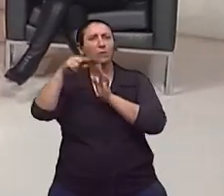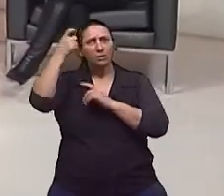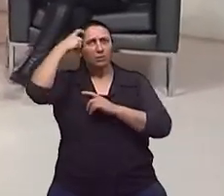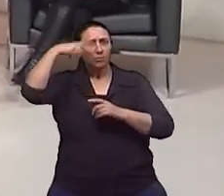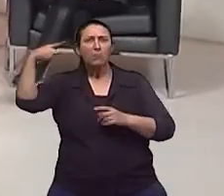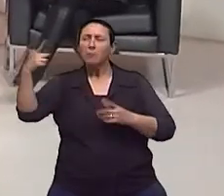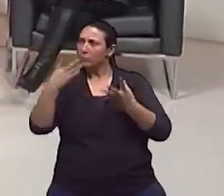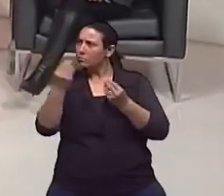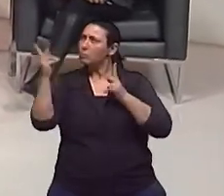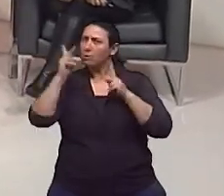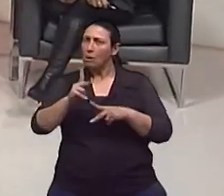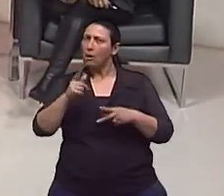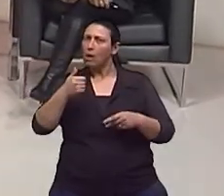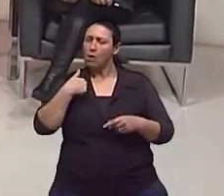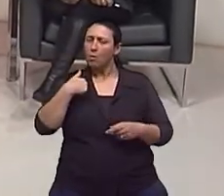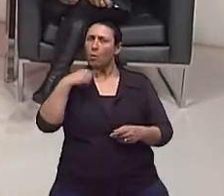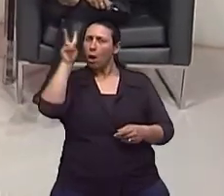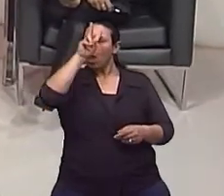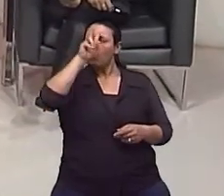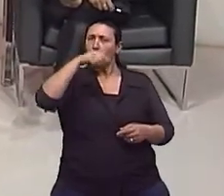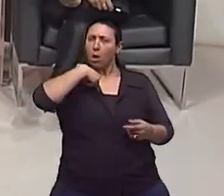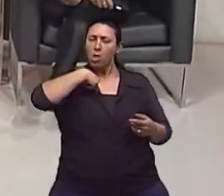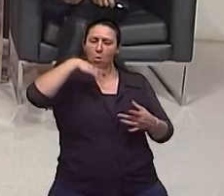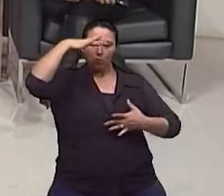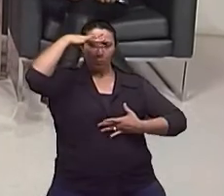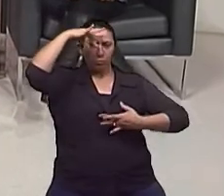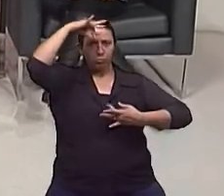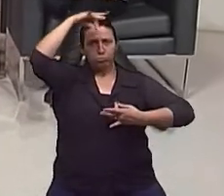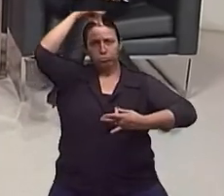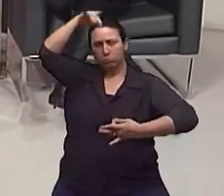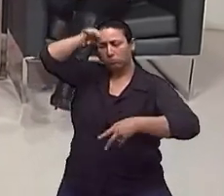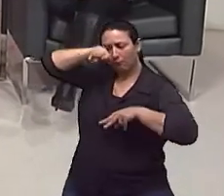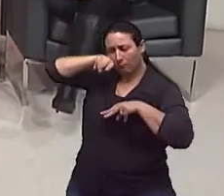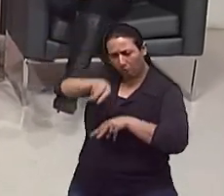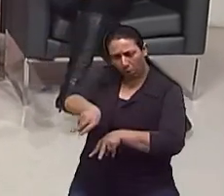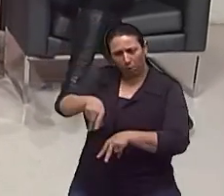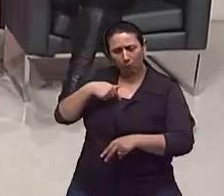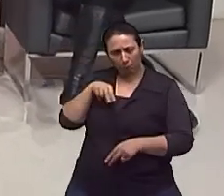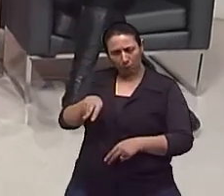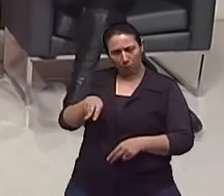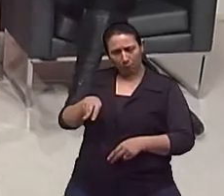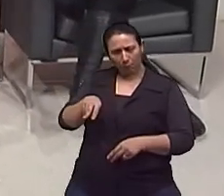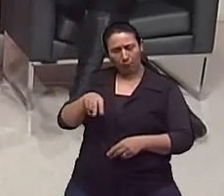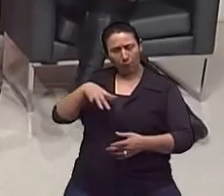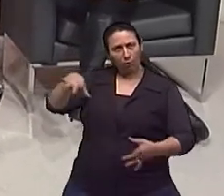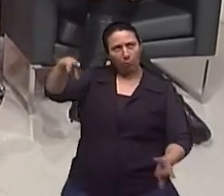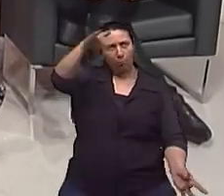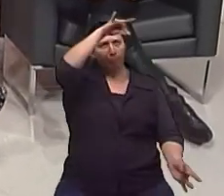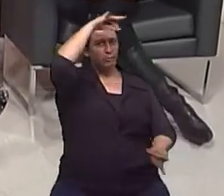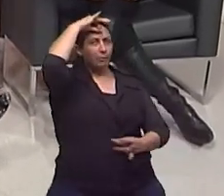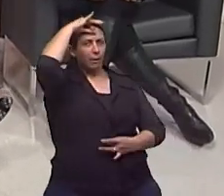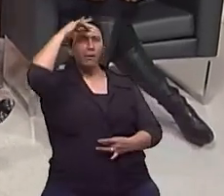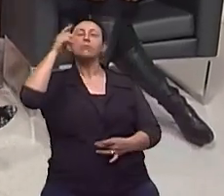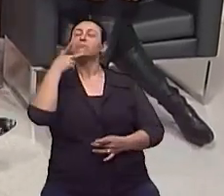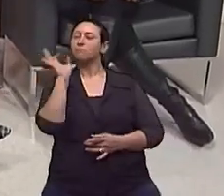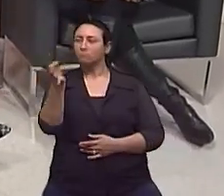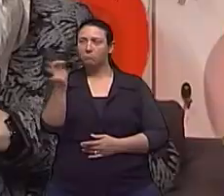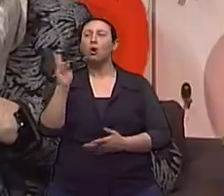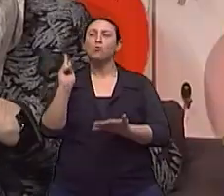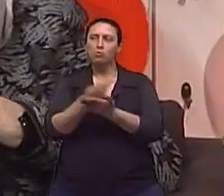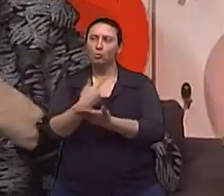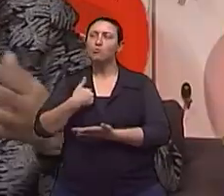que saíram do corpo vir um o seu corpo se salvo lá reanimado voltaram aconteceu comigo duas exatamente